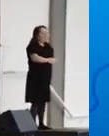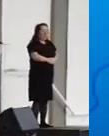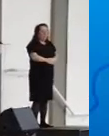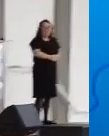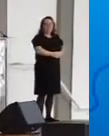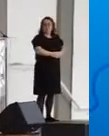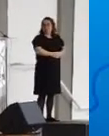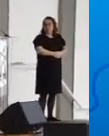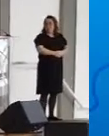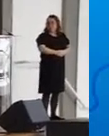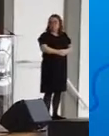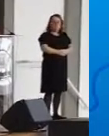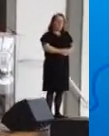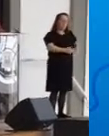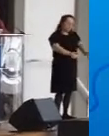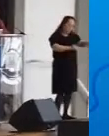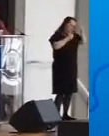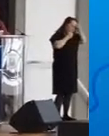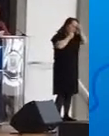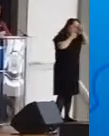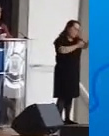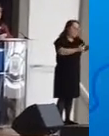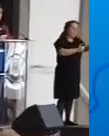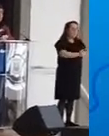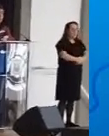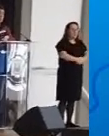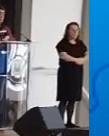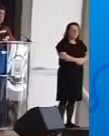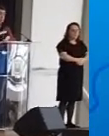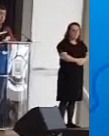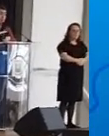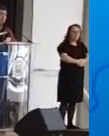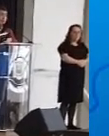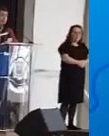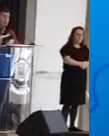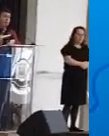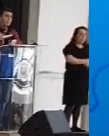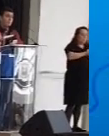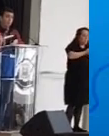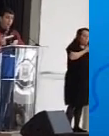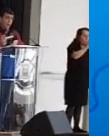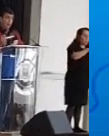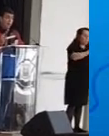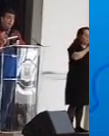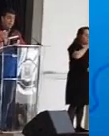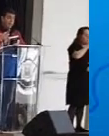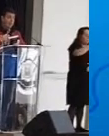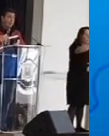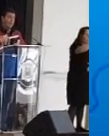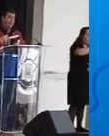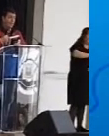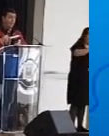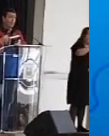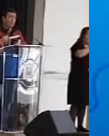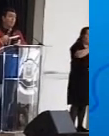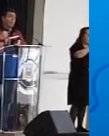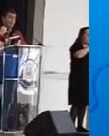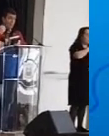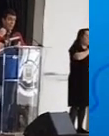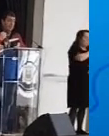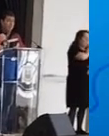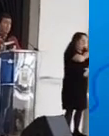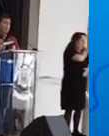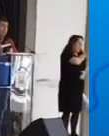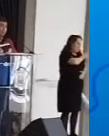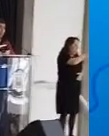espaço. E a mensagem que eu acabei de falar agora chegue no coração de vocês e